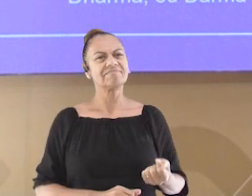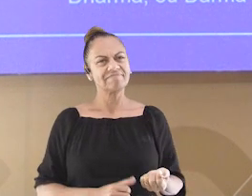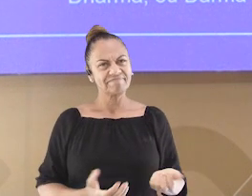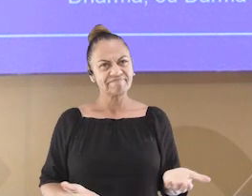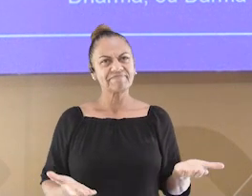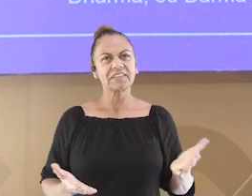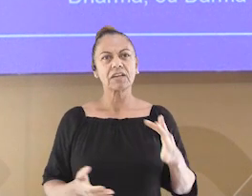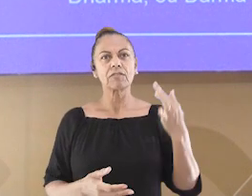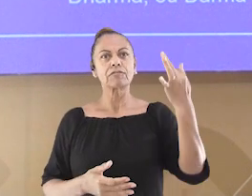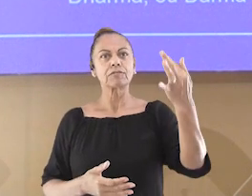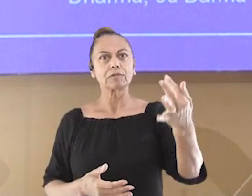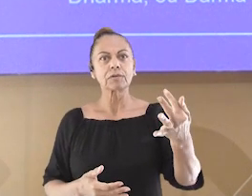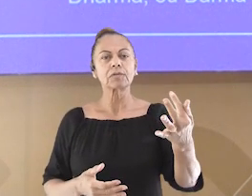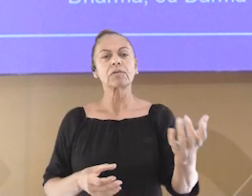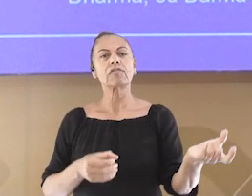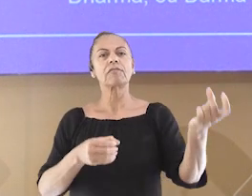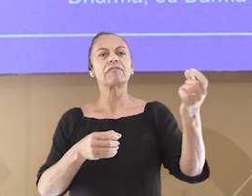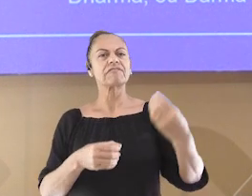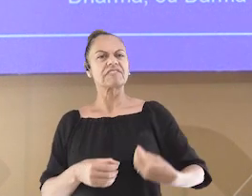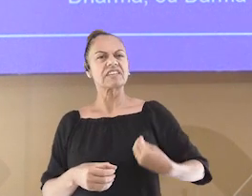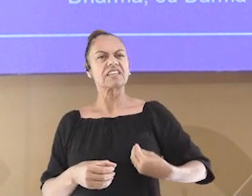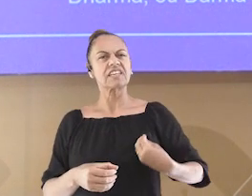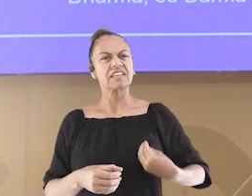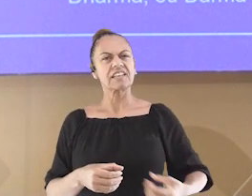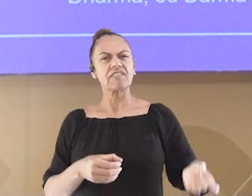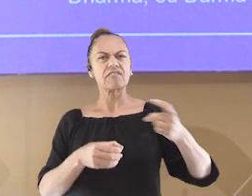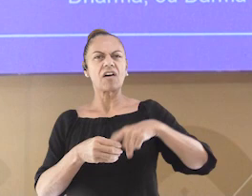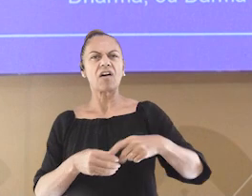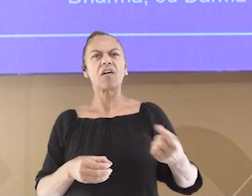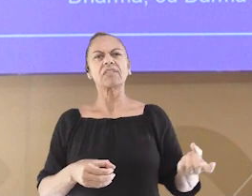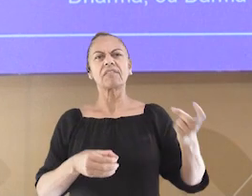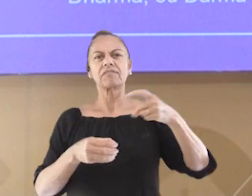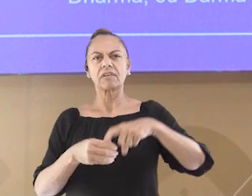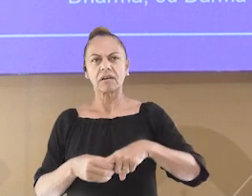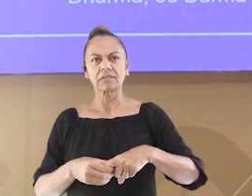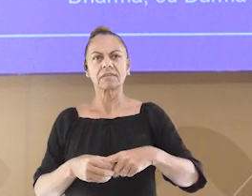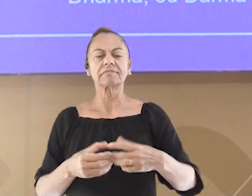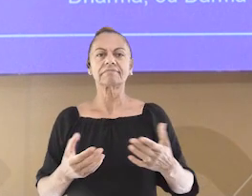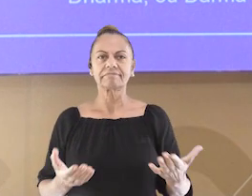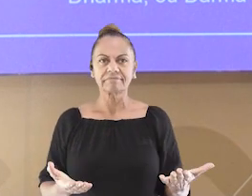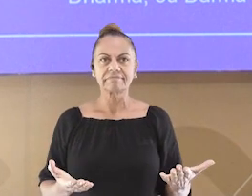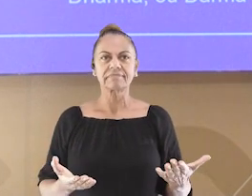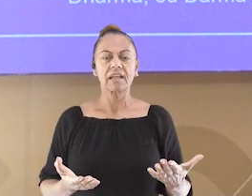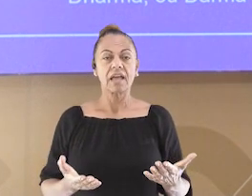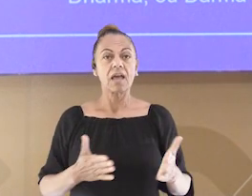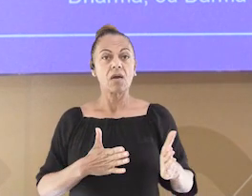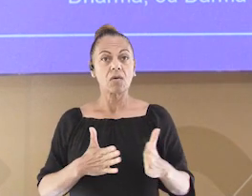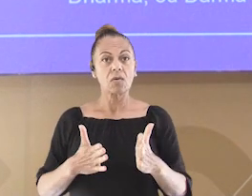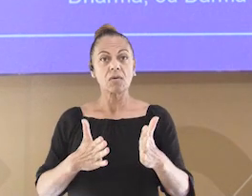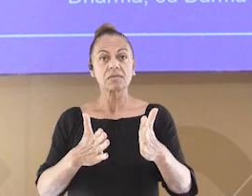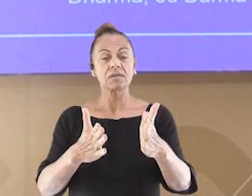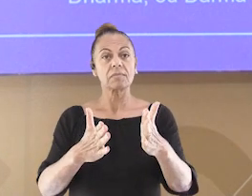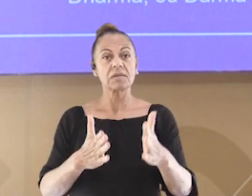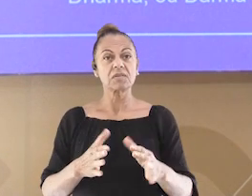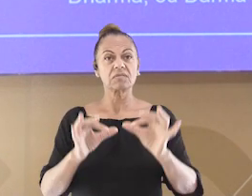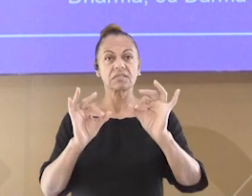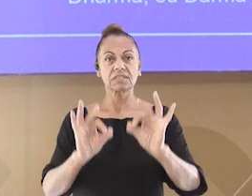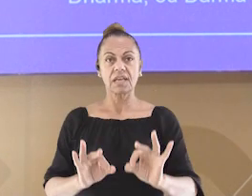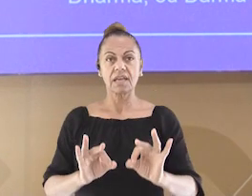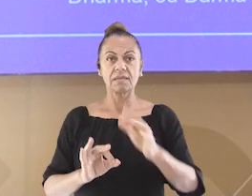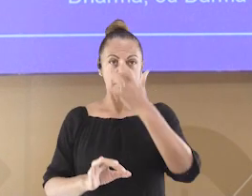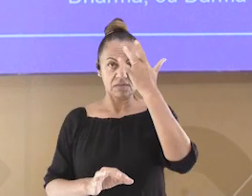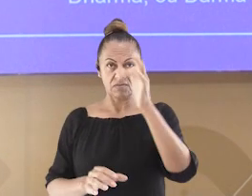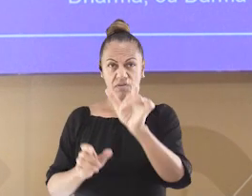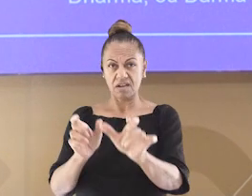vida. O karma é um efeito que as nossas ações causam e no futuro e nas próximas vidas. E